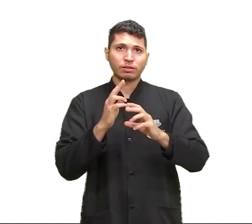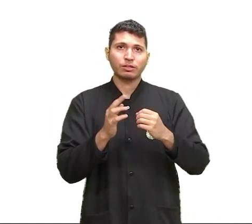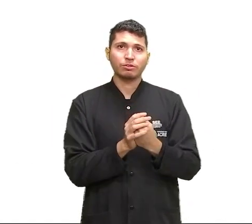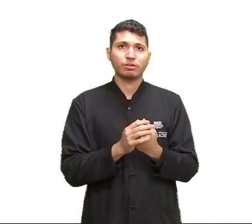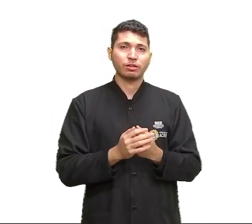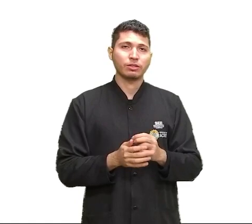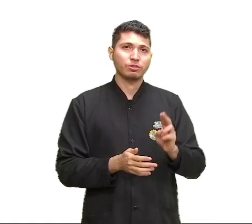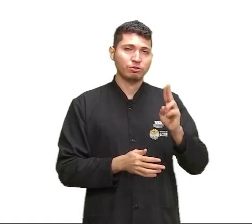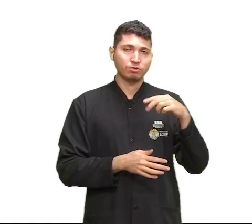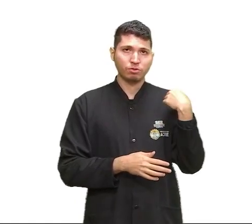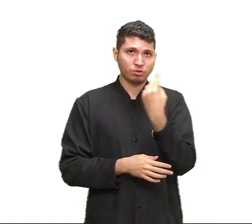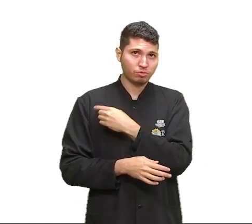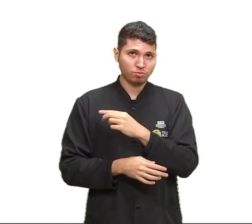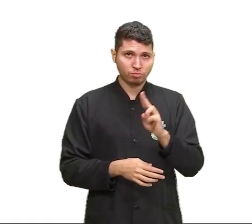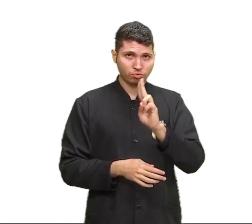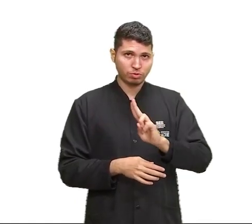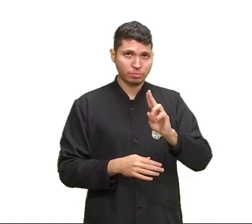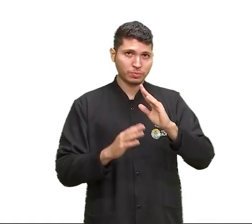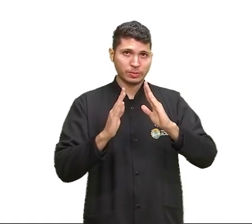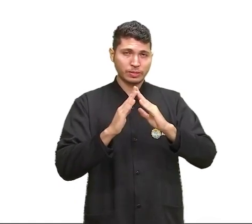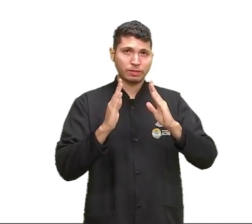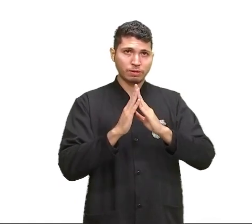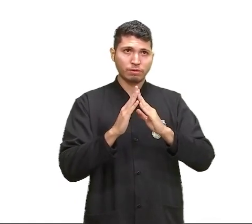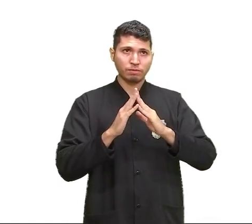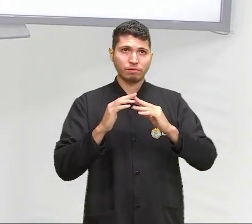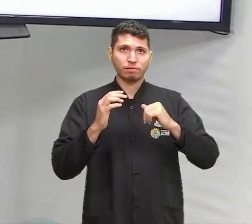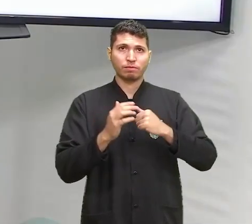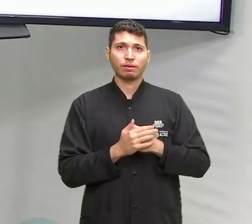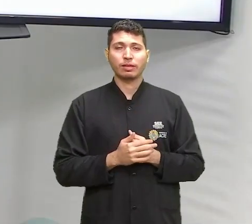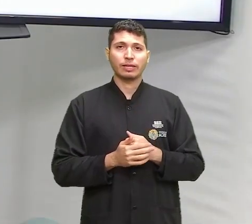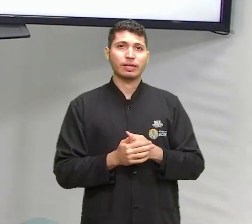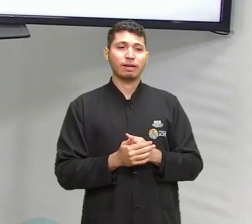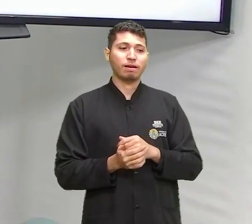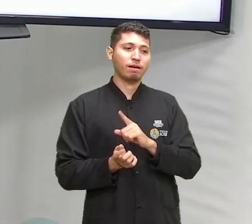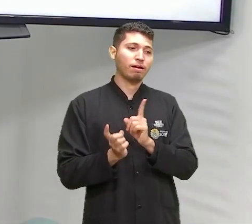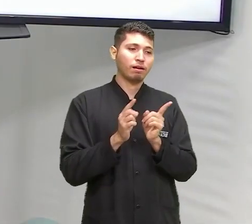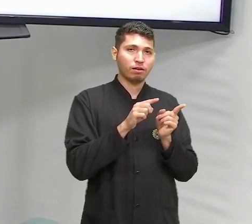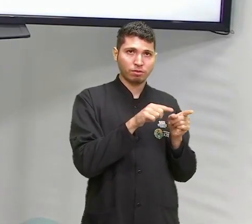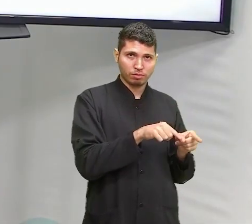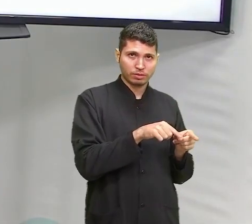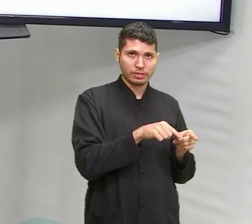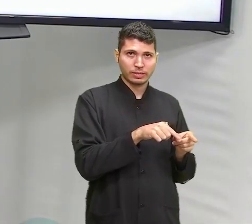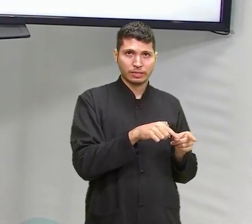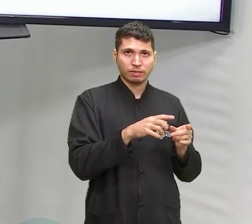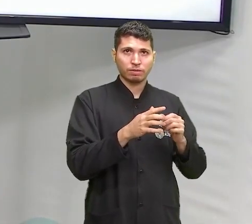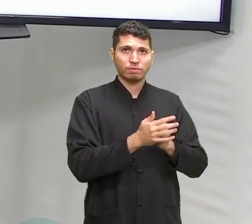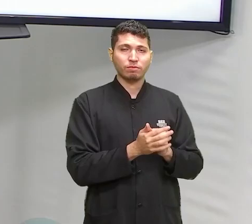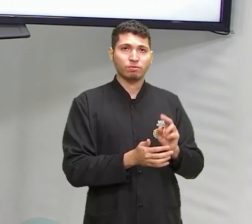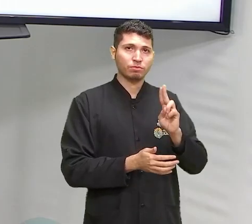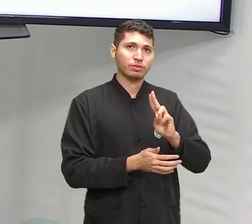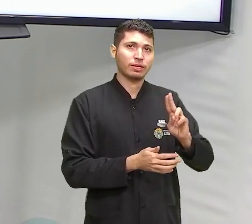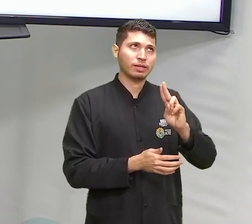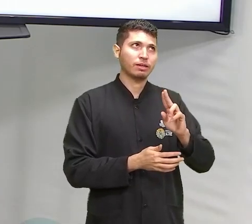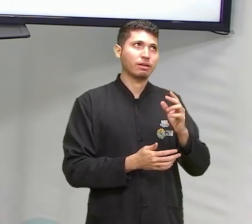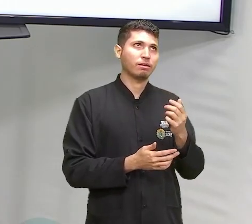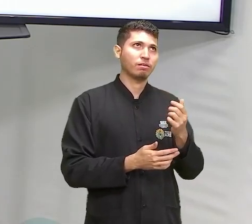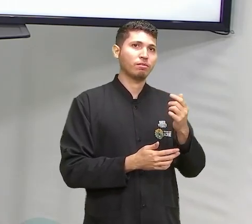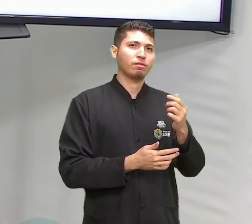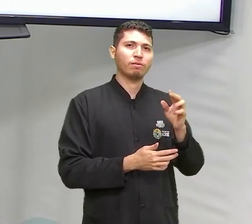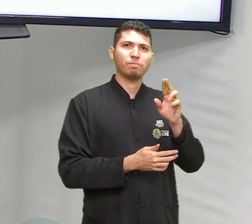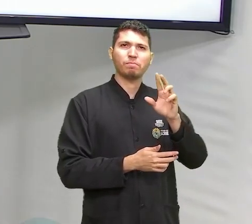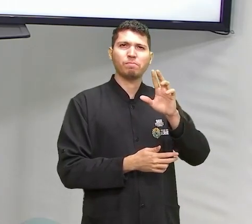casa. E o circuito em série, a gente vai utilizar pequenas luzezinhas de LED. Se você ligar a